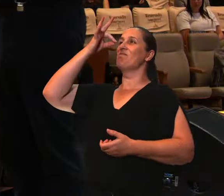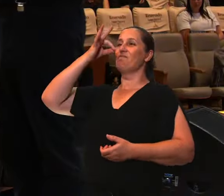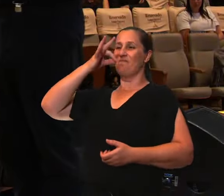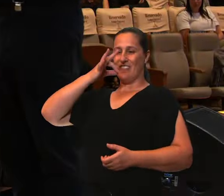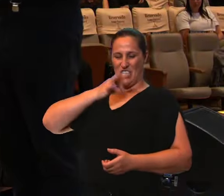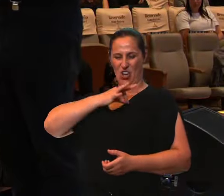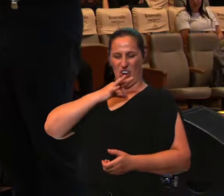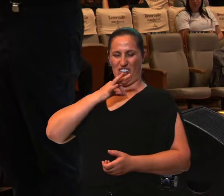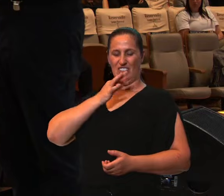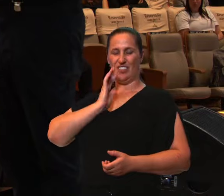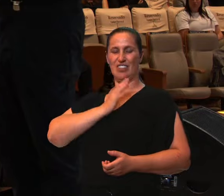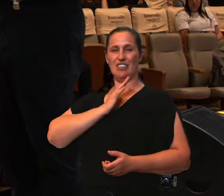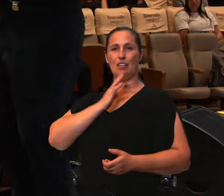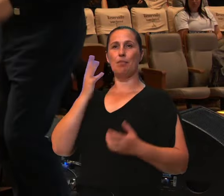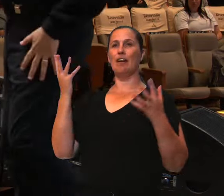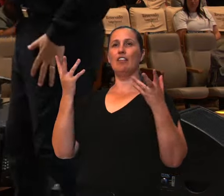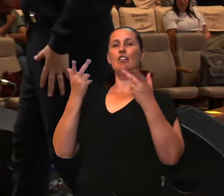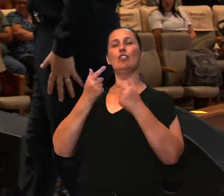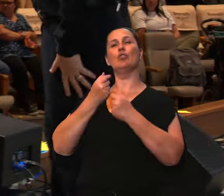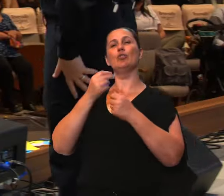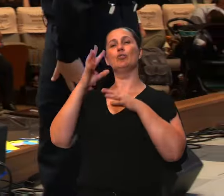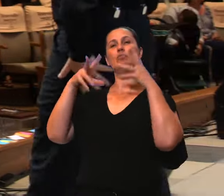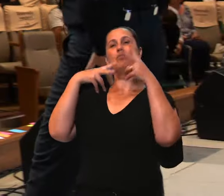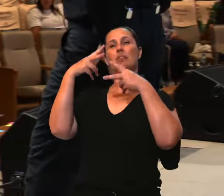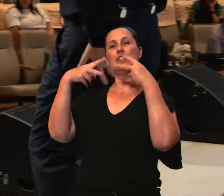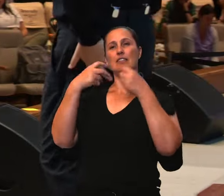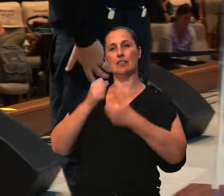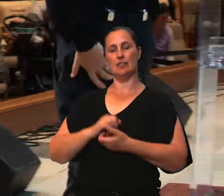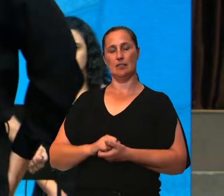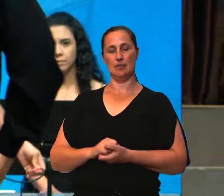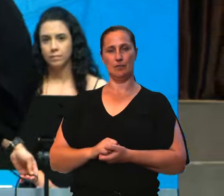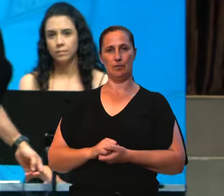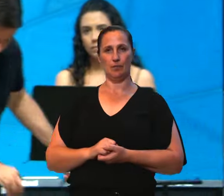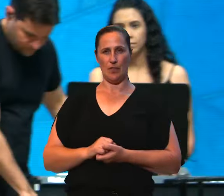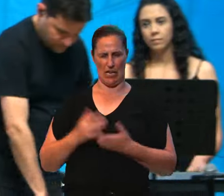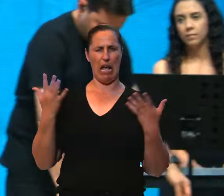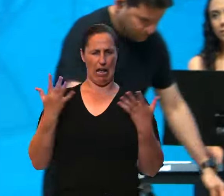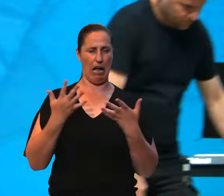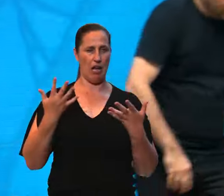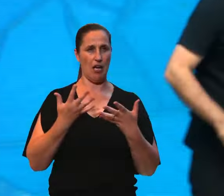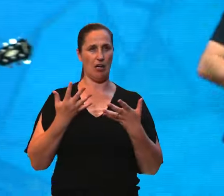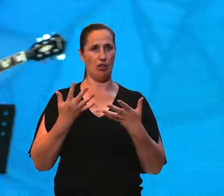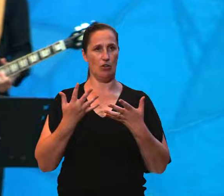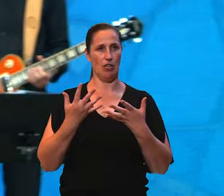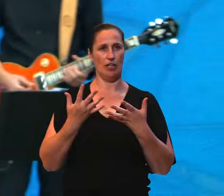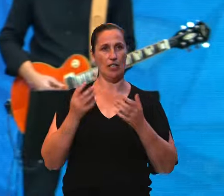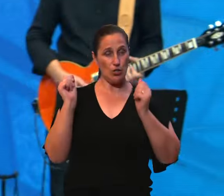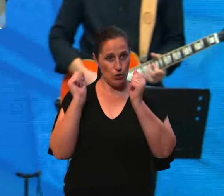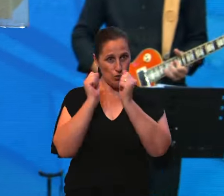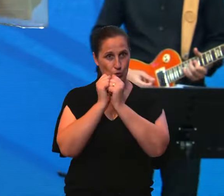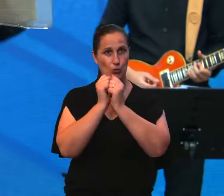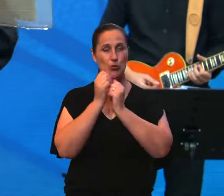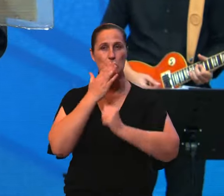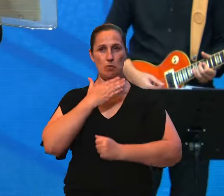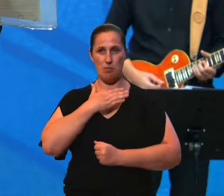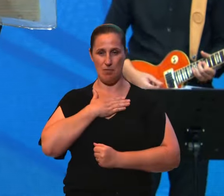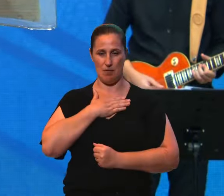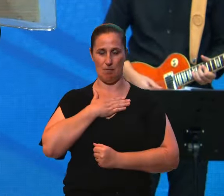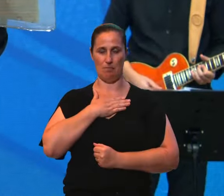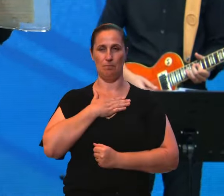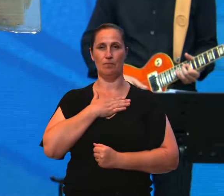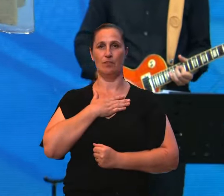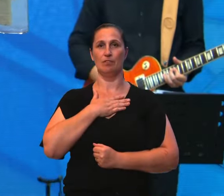esses maravilhosos presentes transformando a sua vida Então fecha os olhos se você nunca fez uma oração como essa Fecha